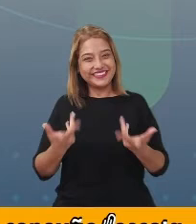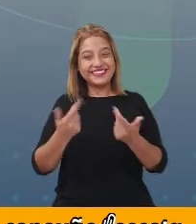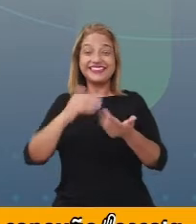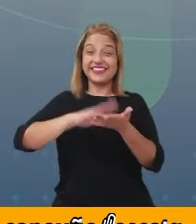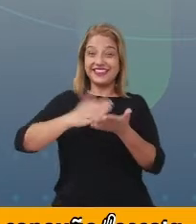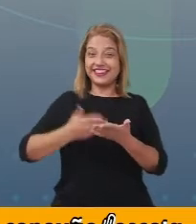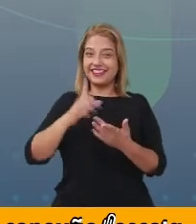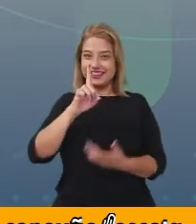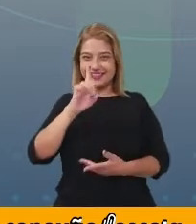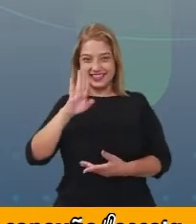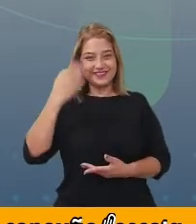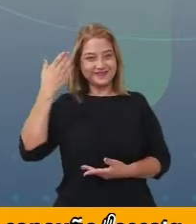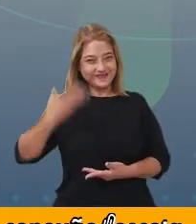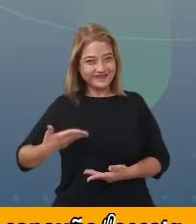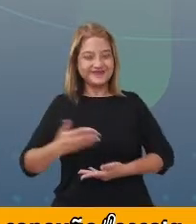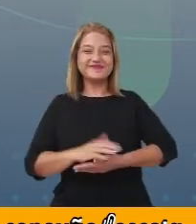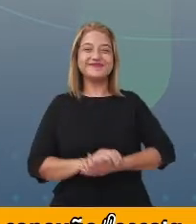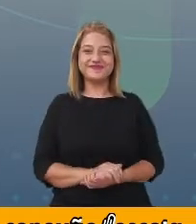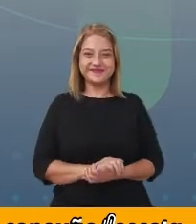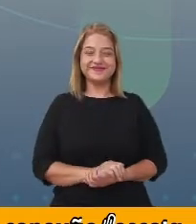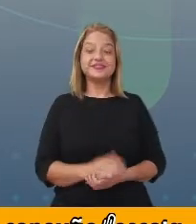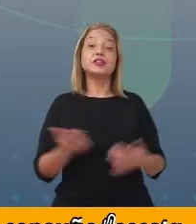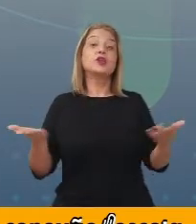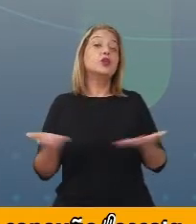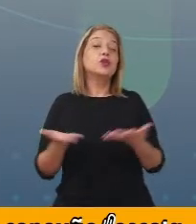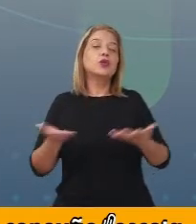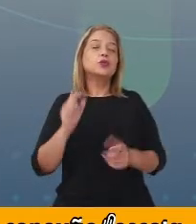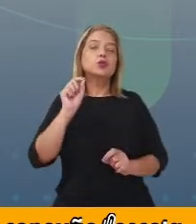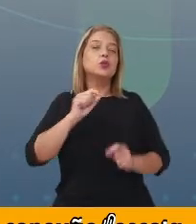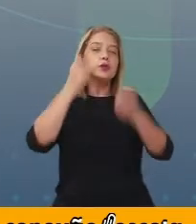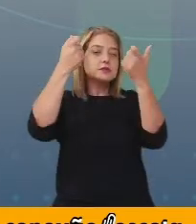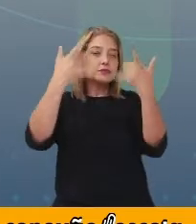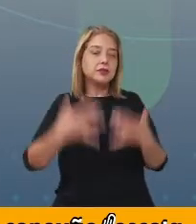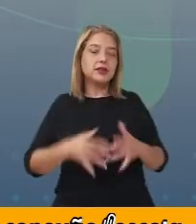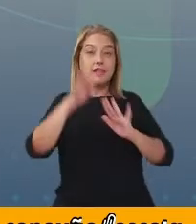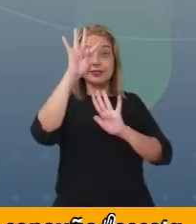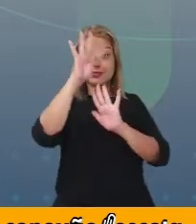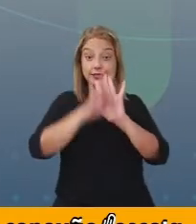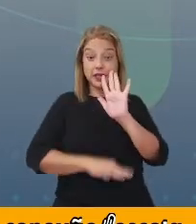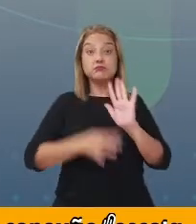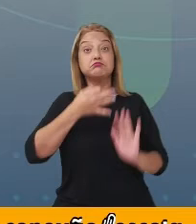queridíssima intérprete Débora. E hoje vamos falar sobre o texto